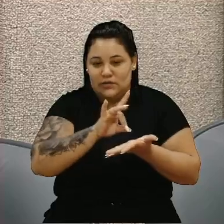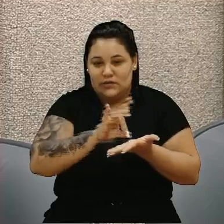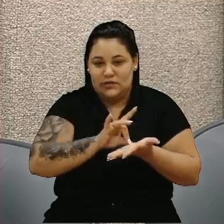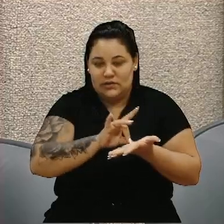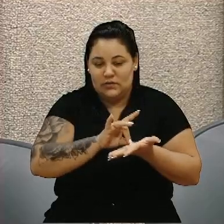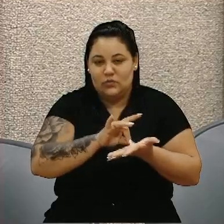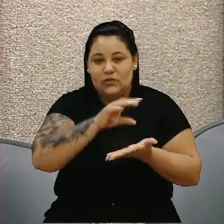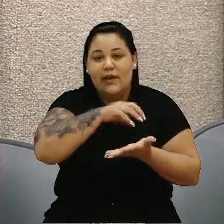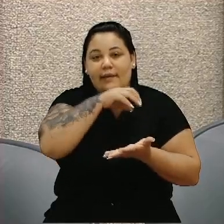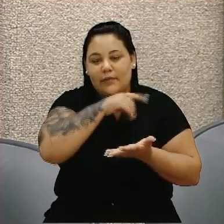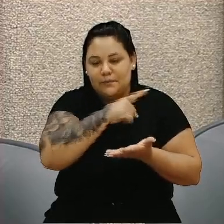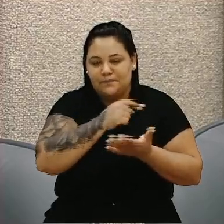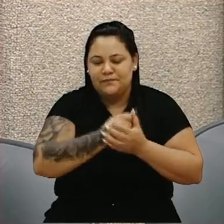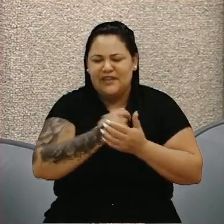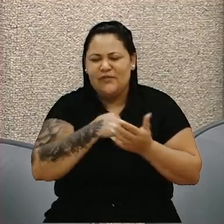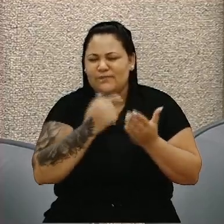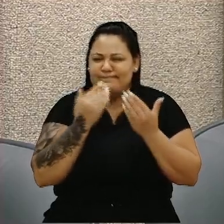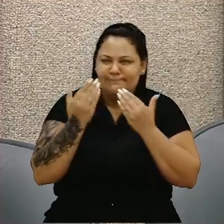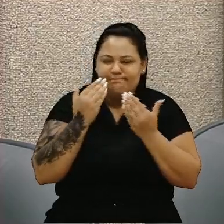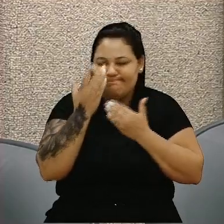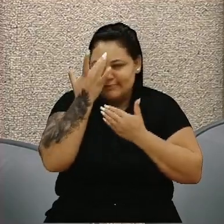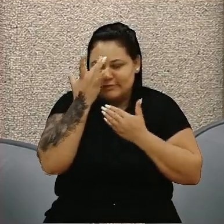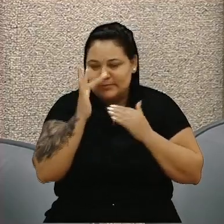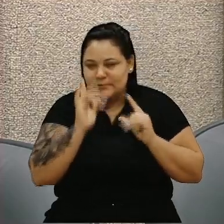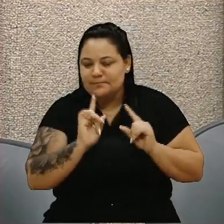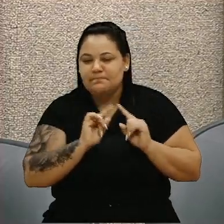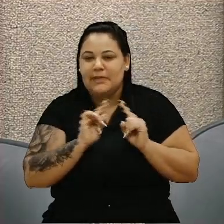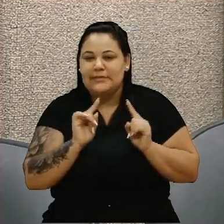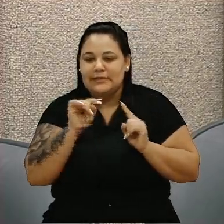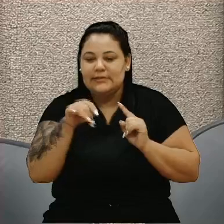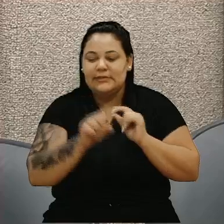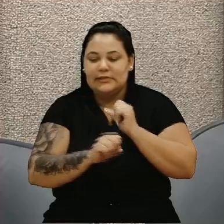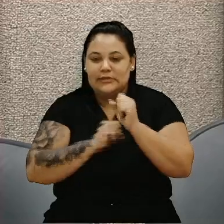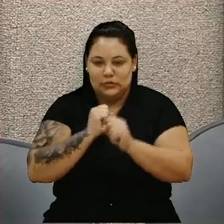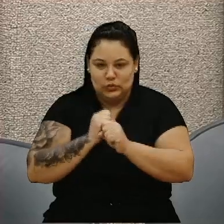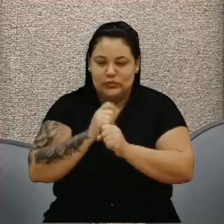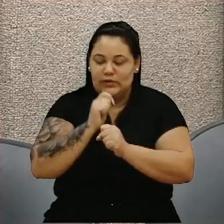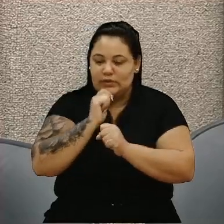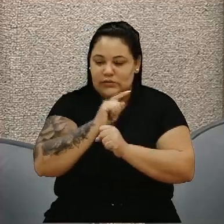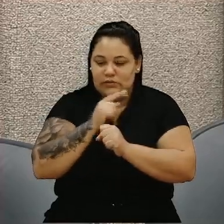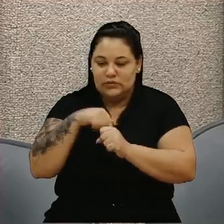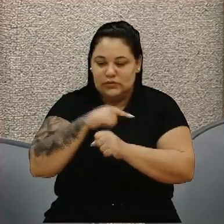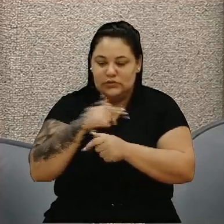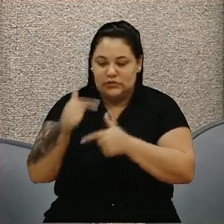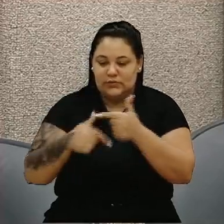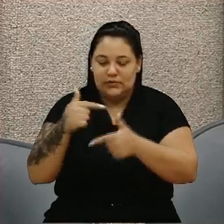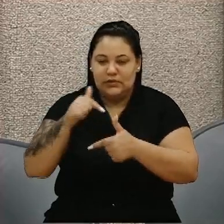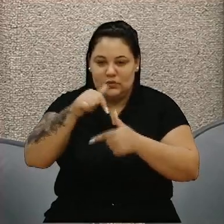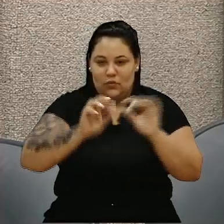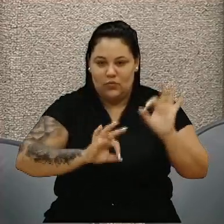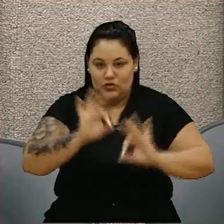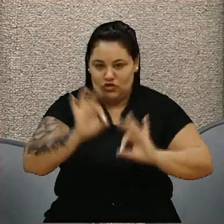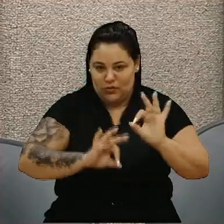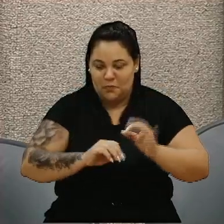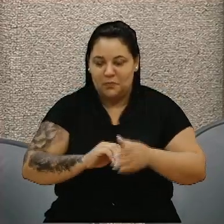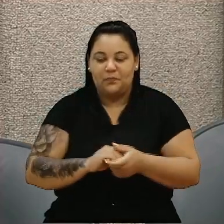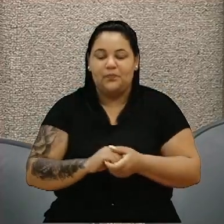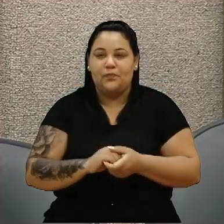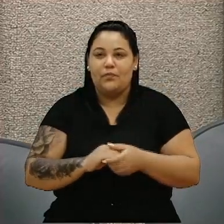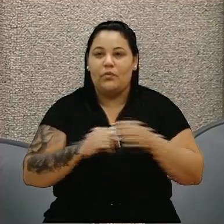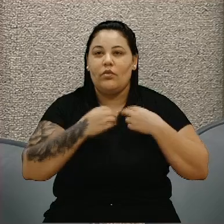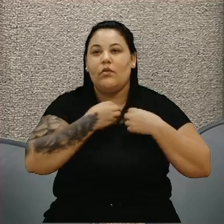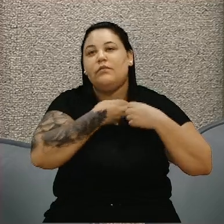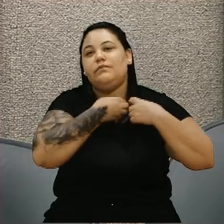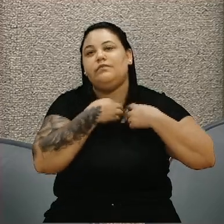ficou meio na dúvida e tal, não sei o quê. E aí naquele ano nós fomos trabalhando, né, a pré-minuta do projeto, que